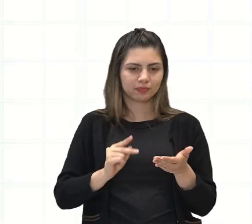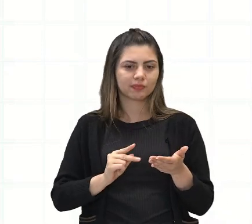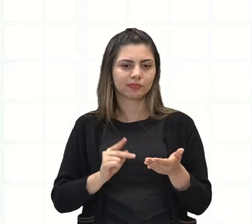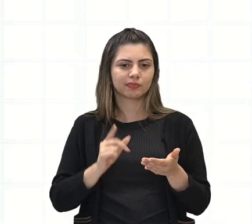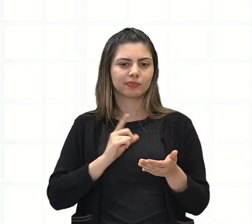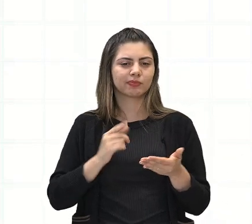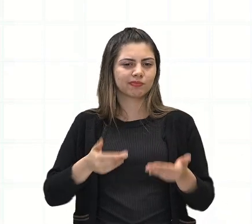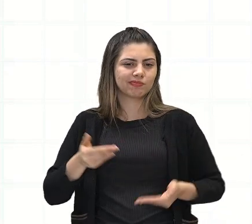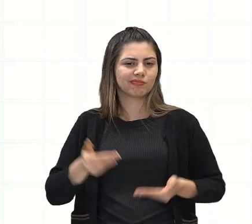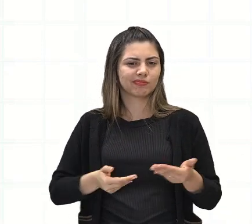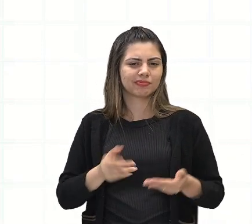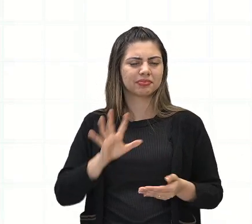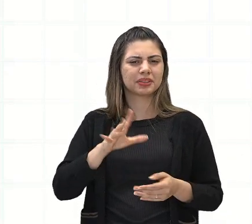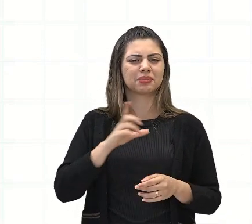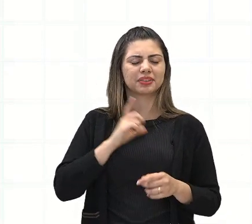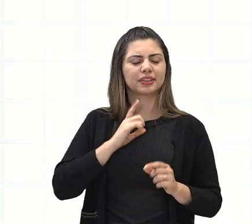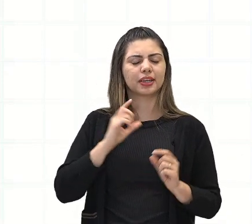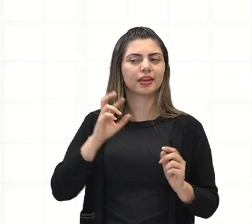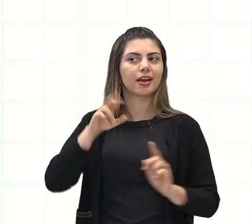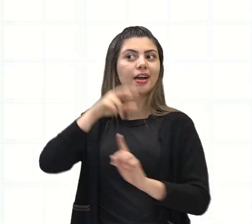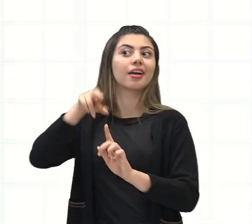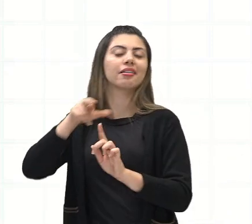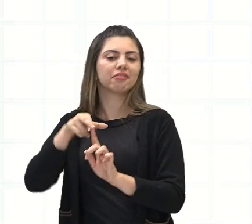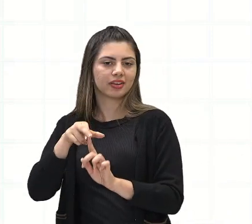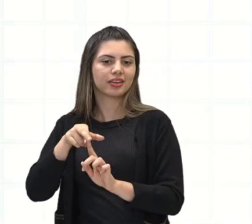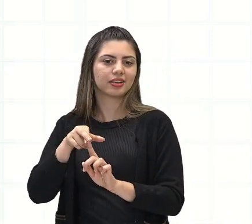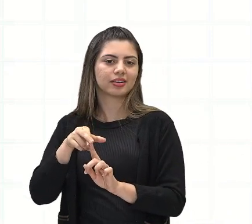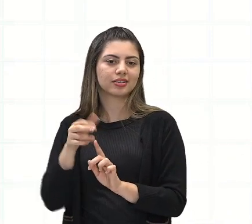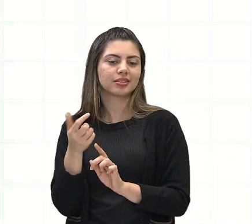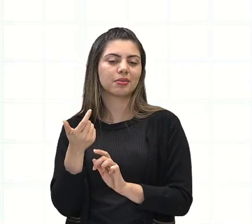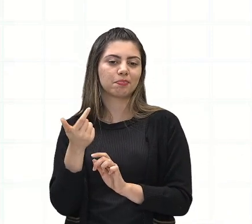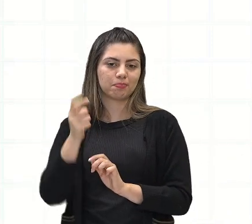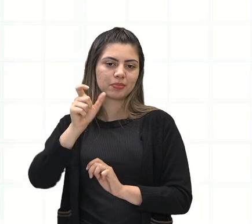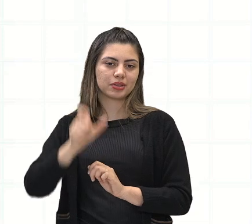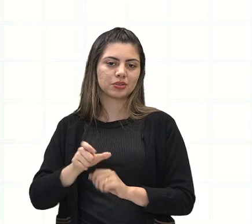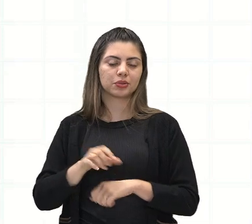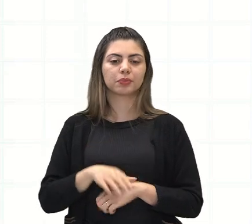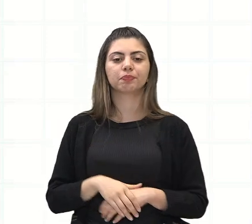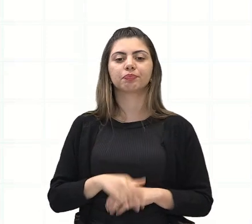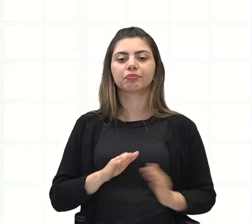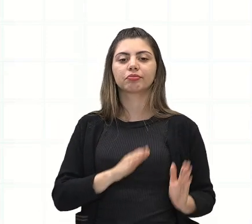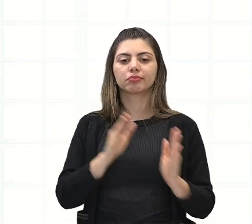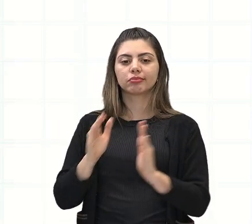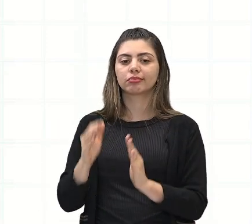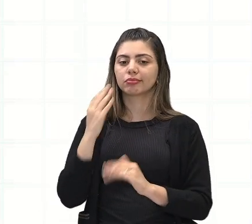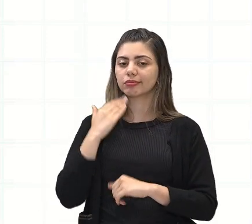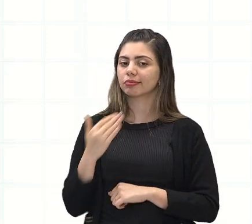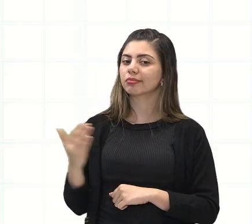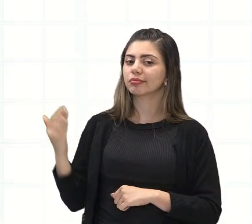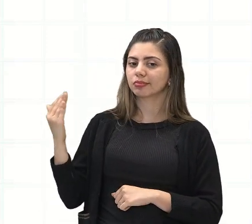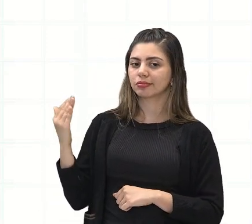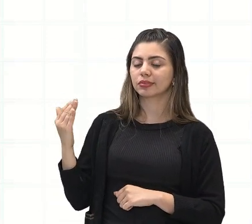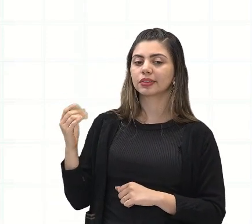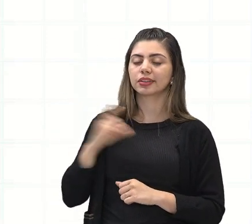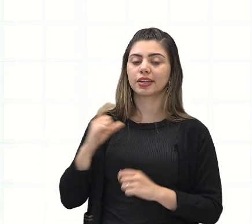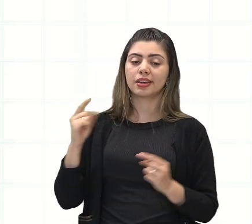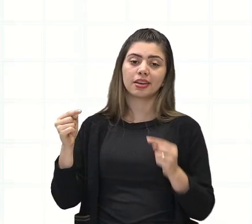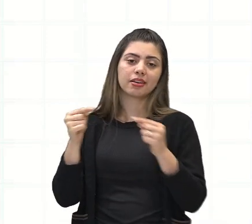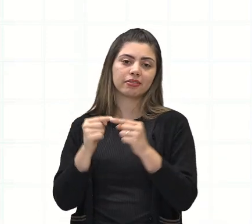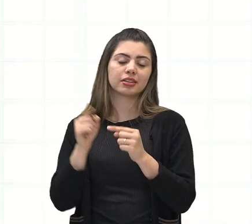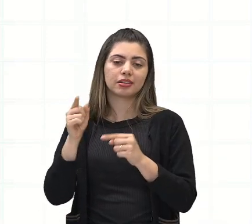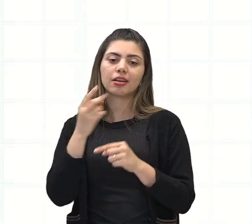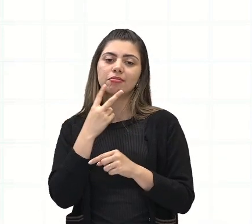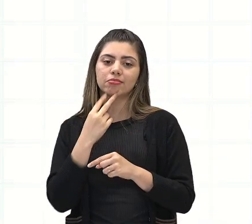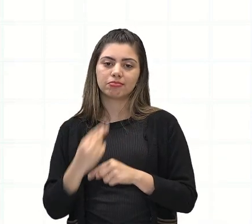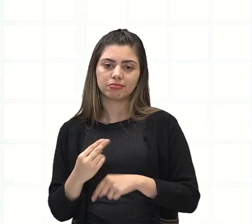Castro Alves, percebam que é algum título que alguém deu em algum momento. O bruxo do Cosme Velho, do Machado de Assis.